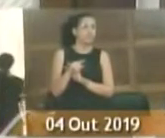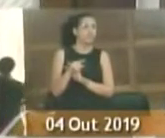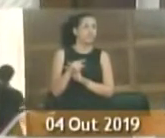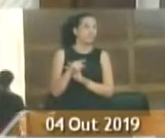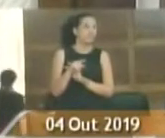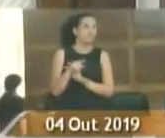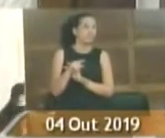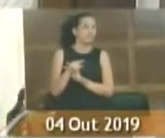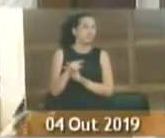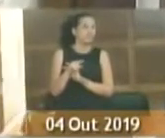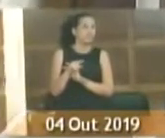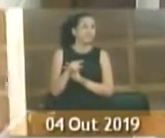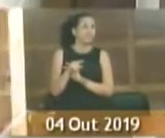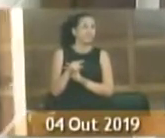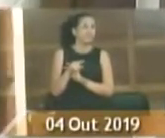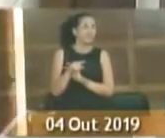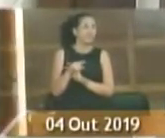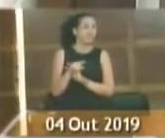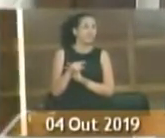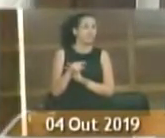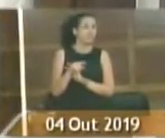Em toda parte, como assim? Do corpo?